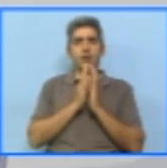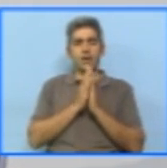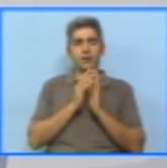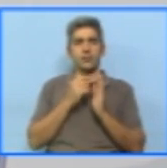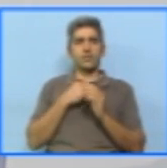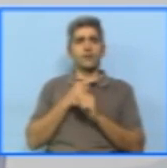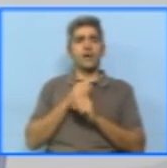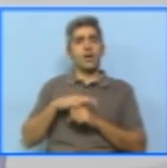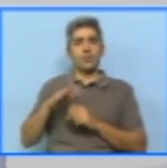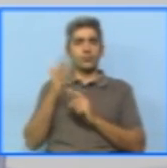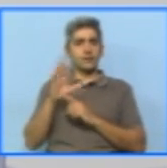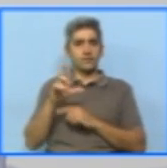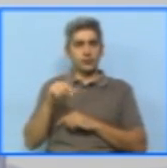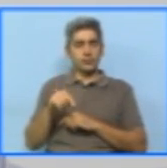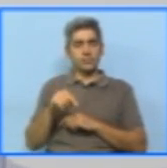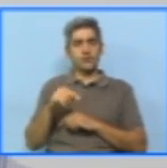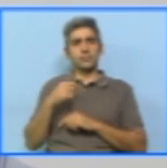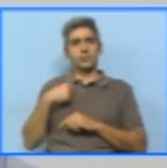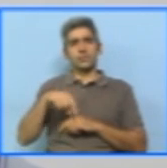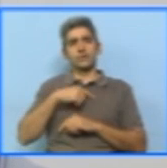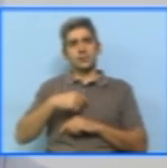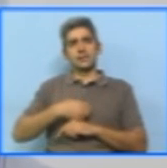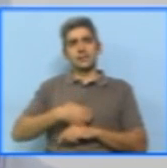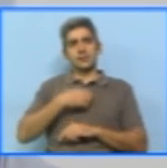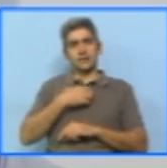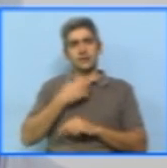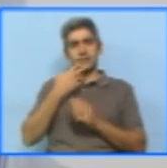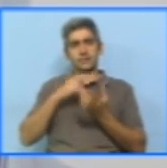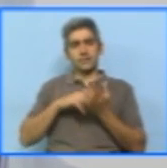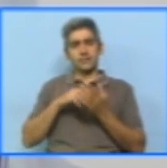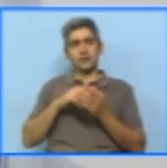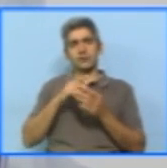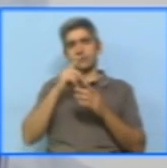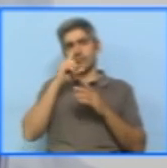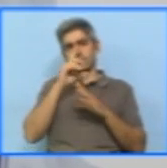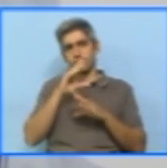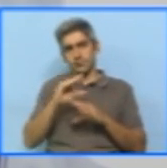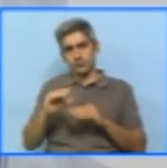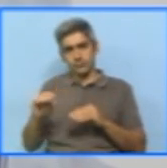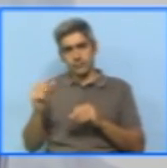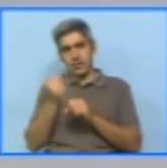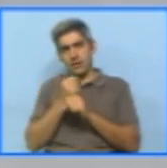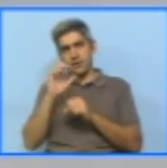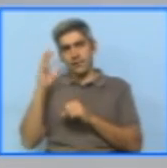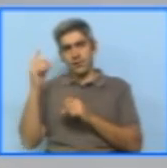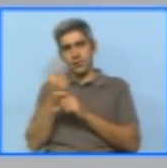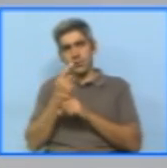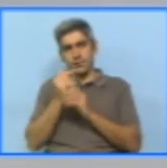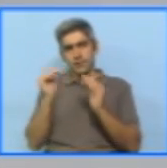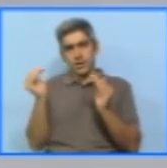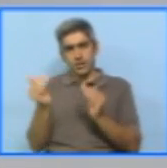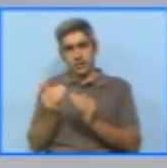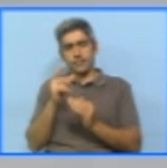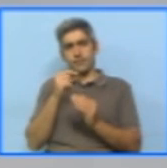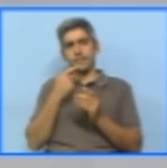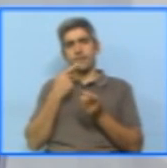paróquia onde eu trabalho, sintamos, por um lado, é verdade, o abrandamento das atividades, mas, por outro lado, o